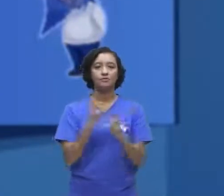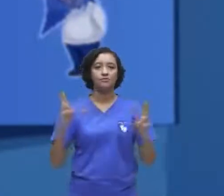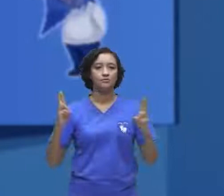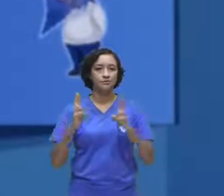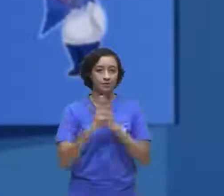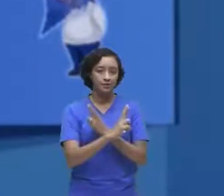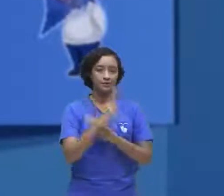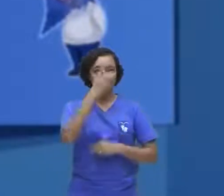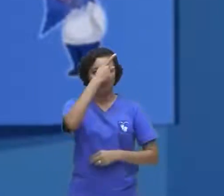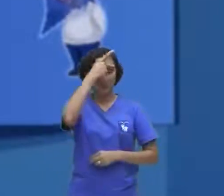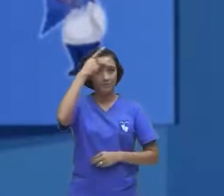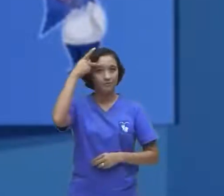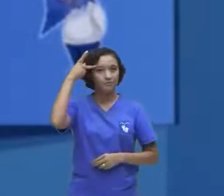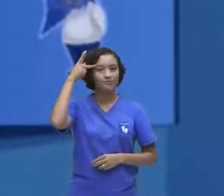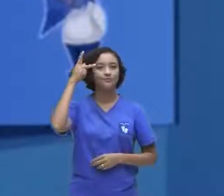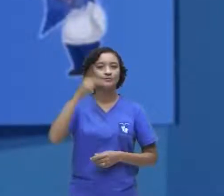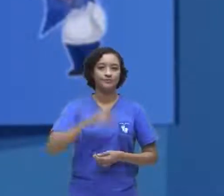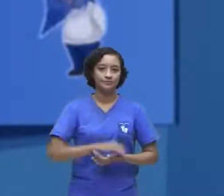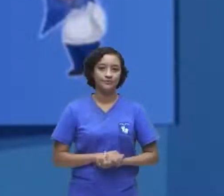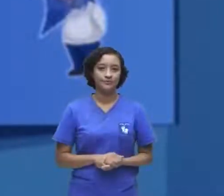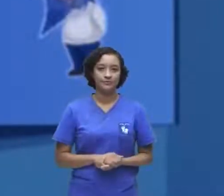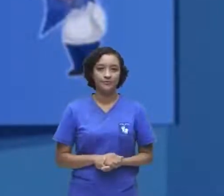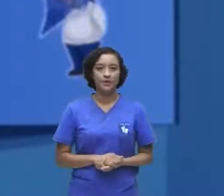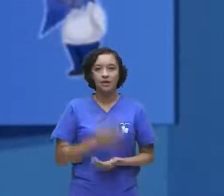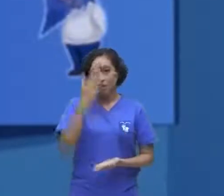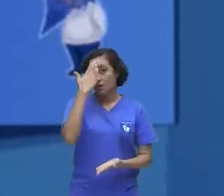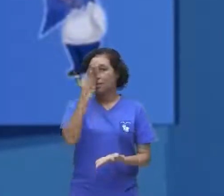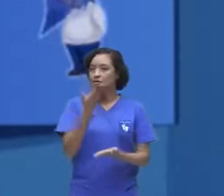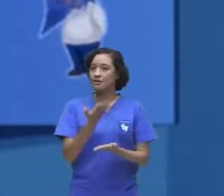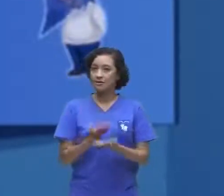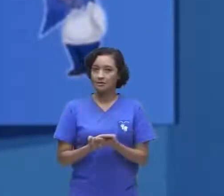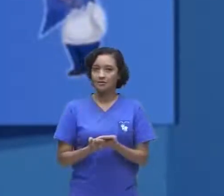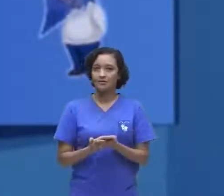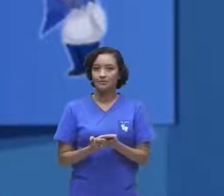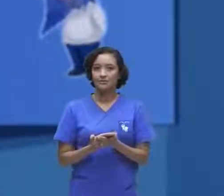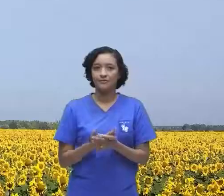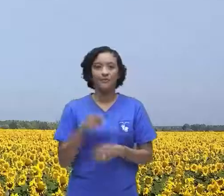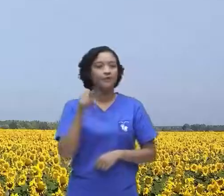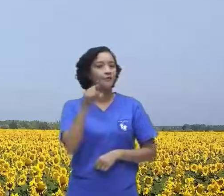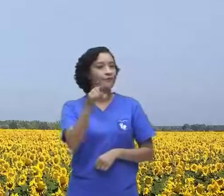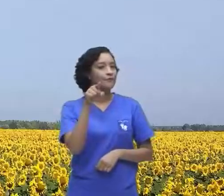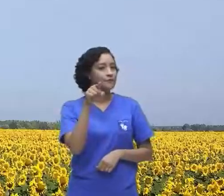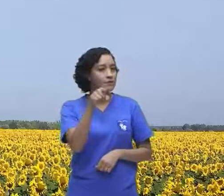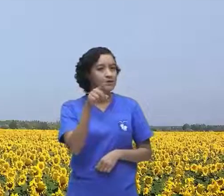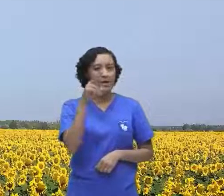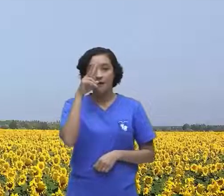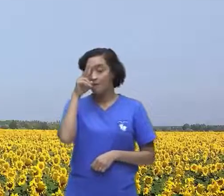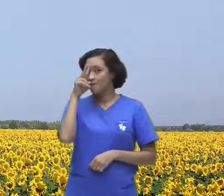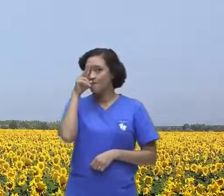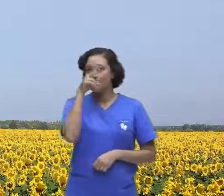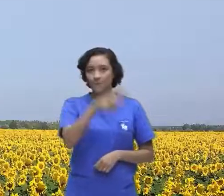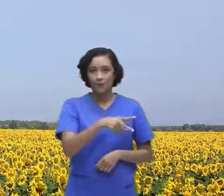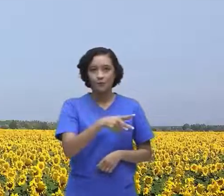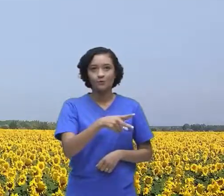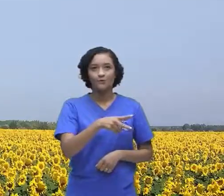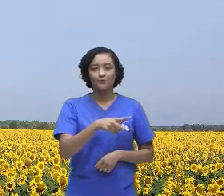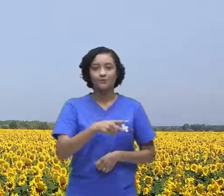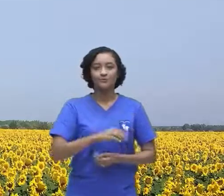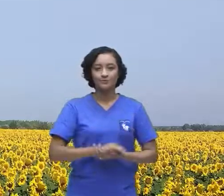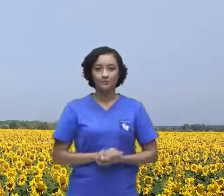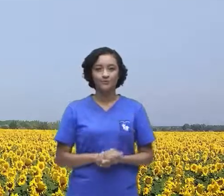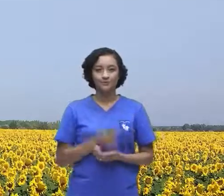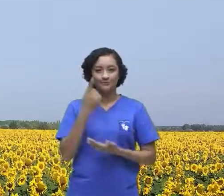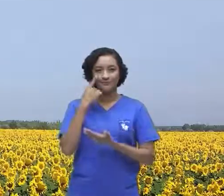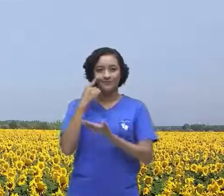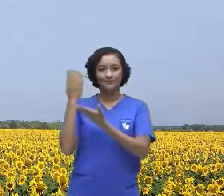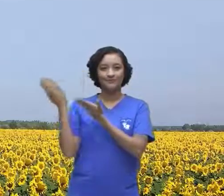com as pessoas, né? E sempre acreditar, você é muito mais forte do que você imagina. Nunca